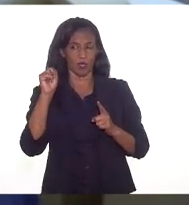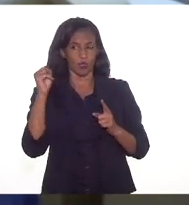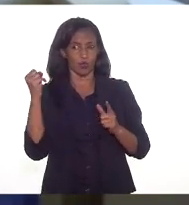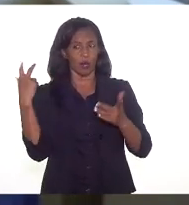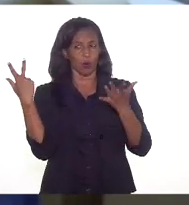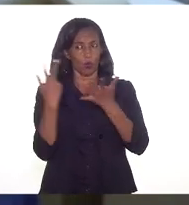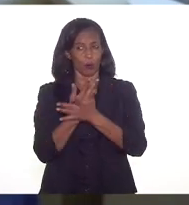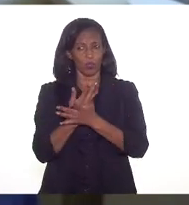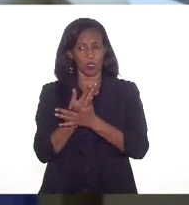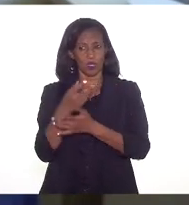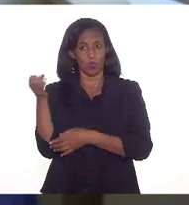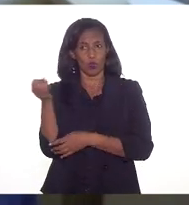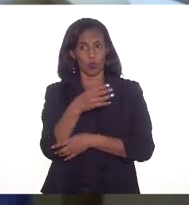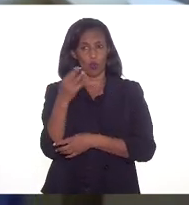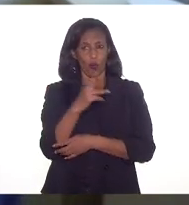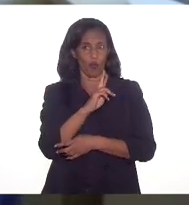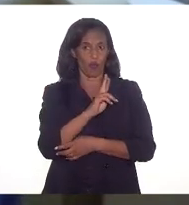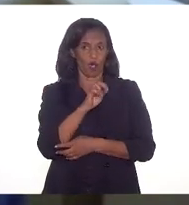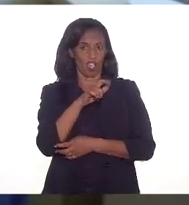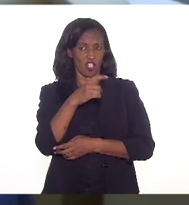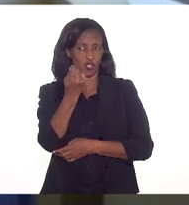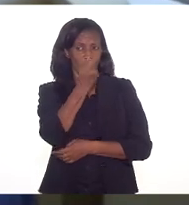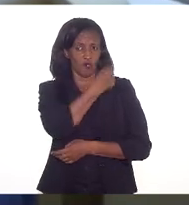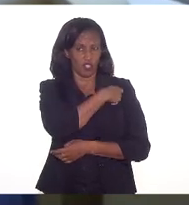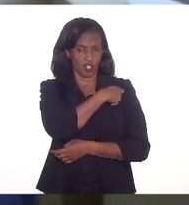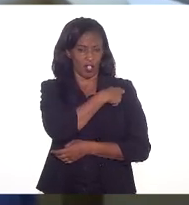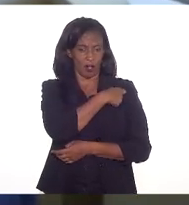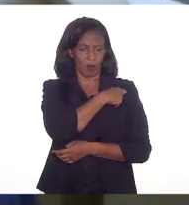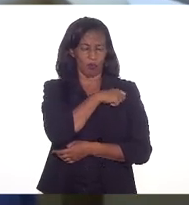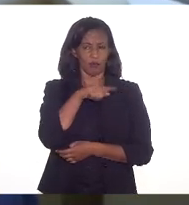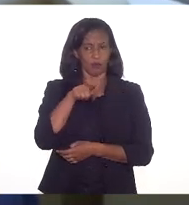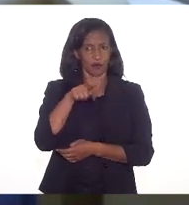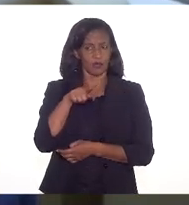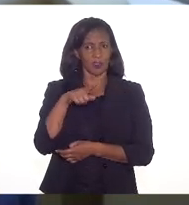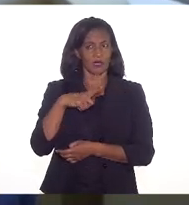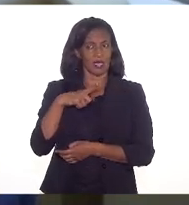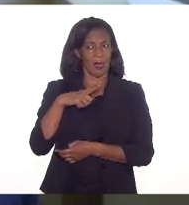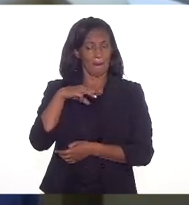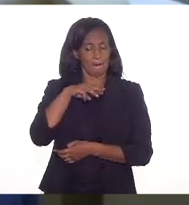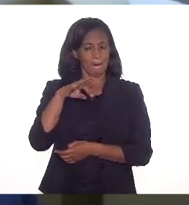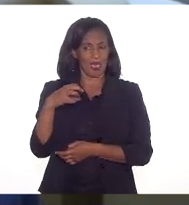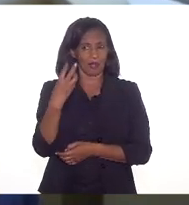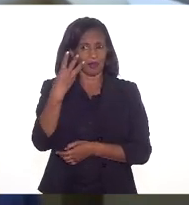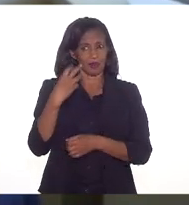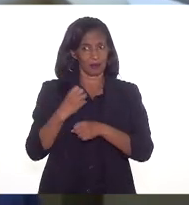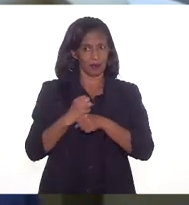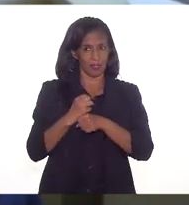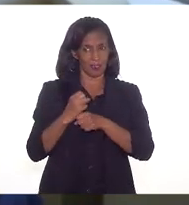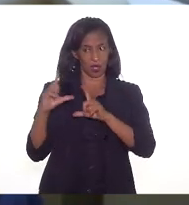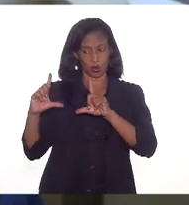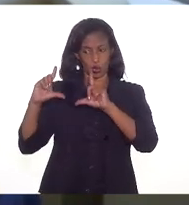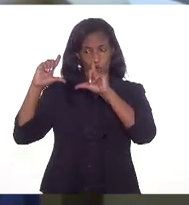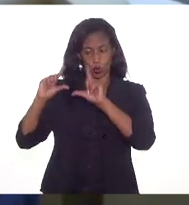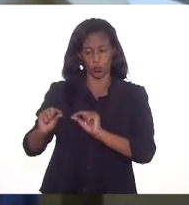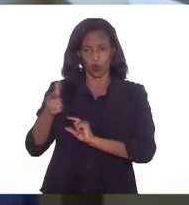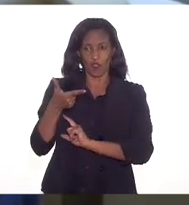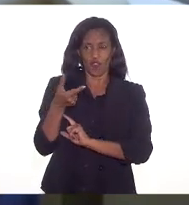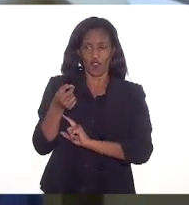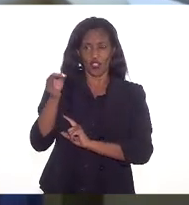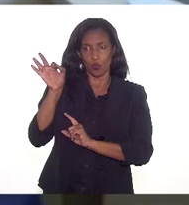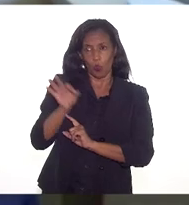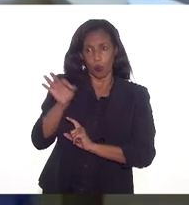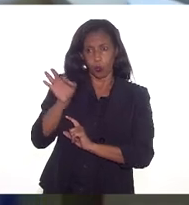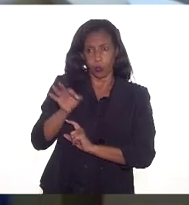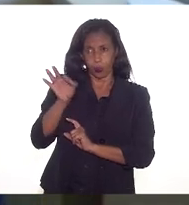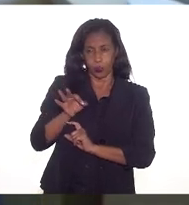de recuperação fiscal. Sabe, Vossa Excelência, que é uma das metas é, em 3 anos, diminuir 20 pontos